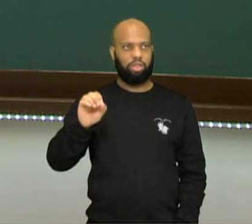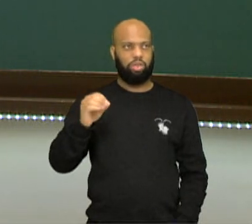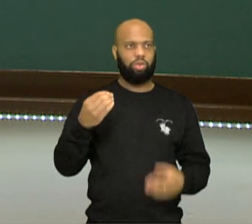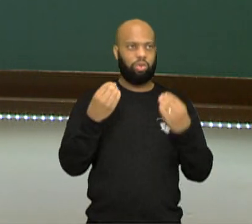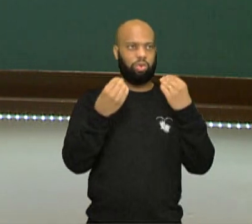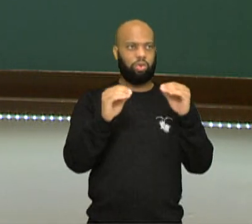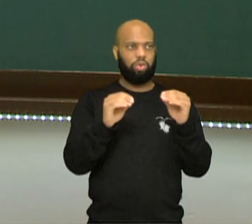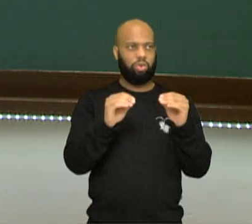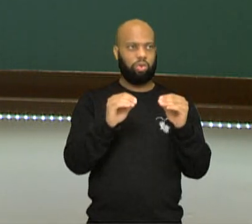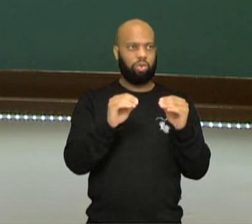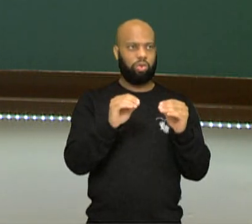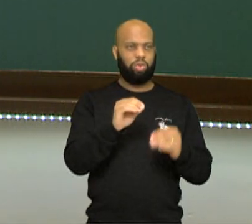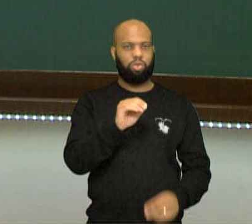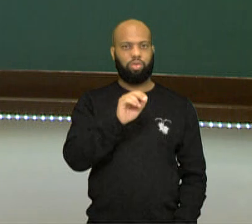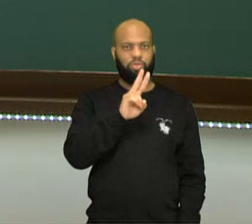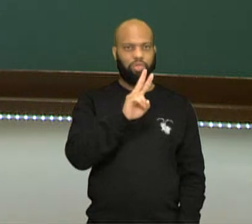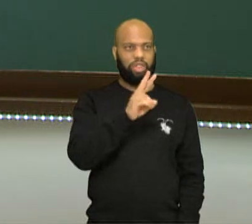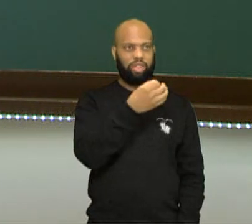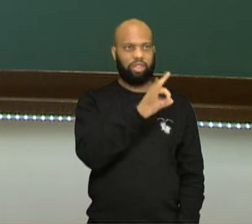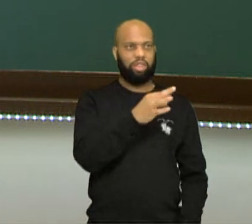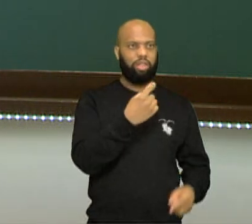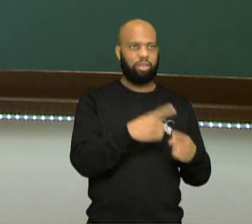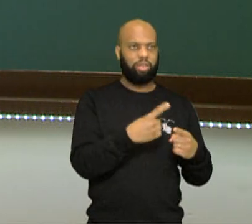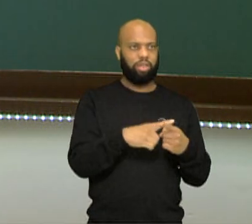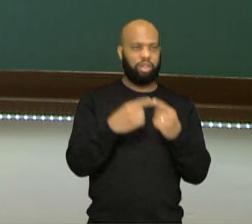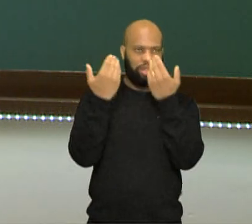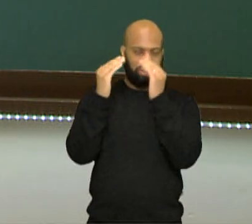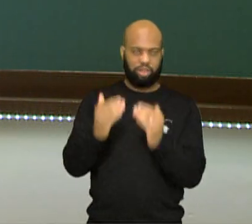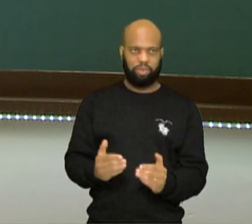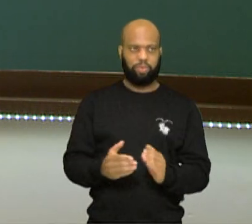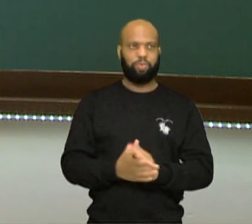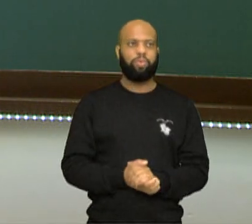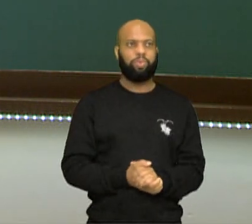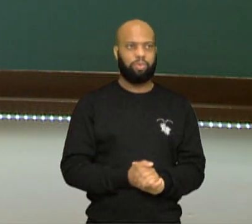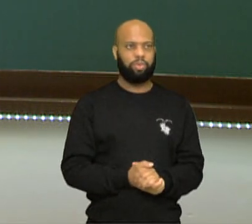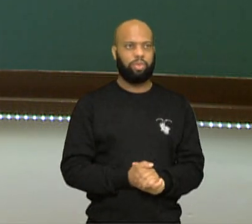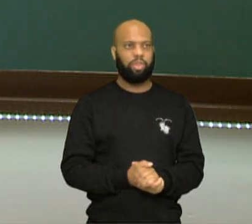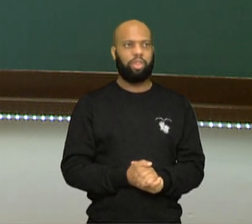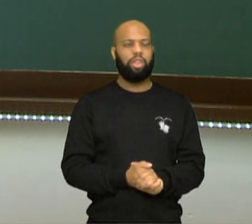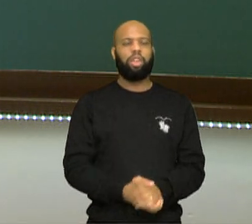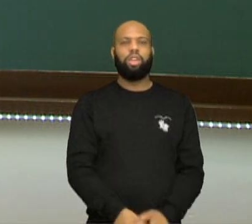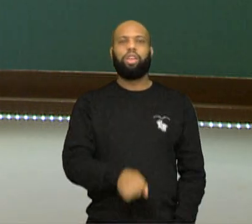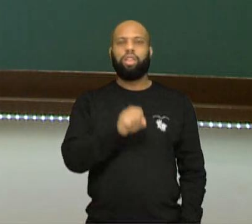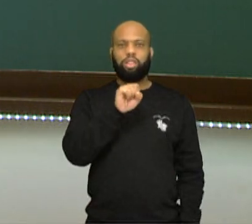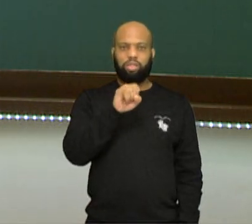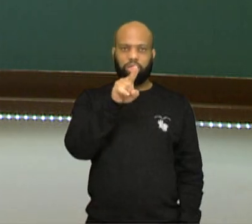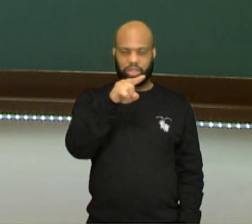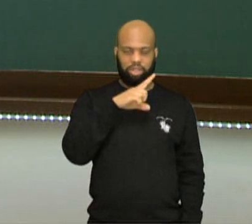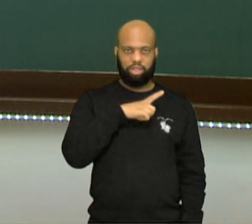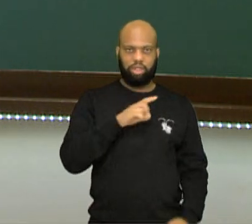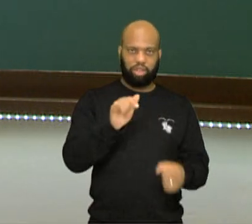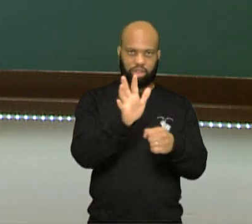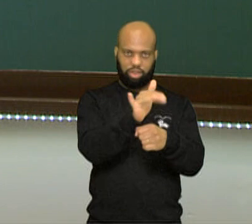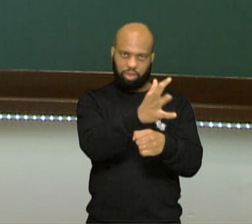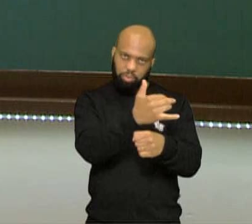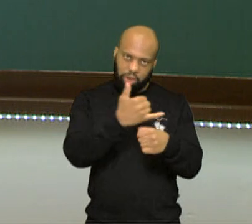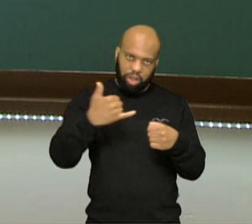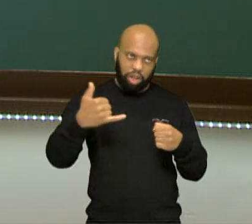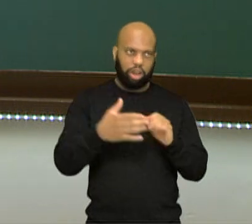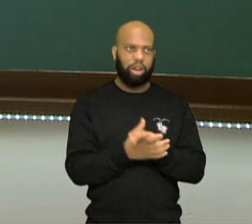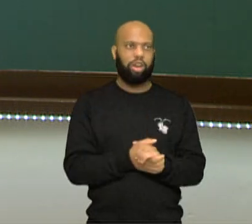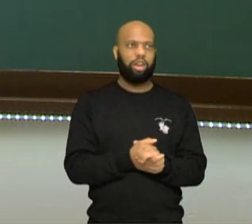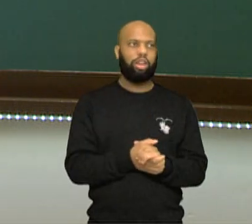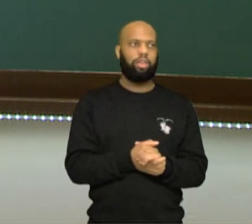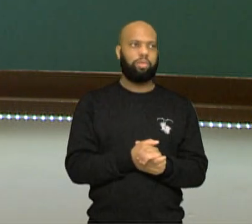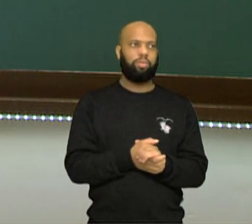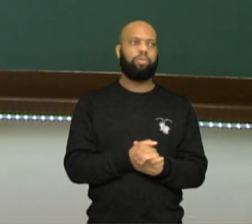verdadeiro. Por que é verdadeira? Vamos ver. Então, se você está carregando uma carga paralelamente uma